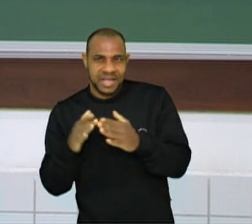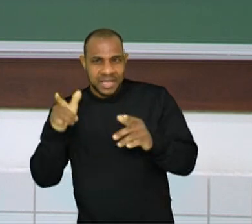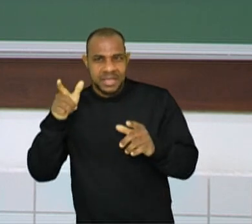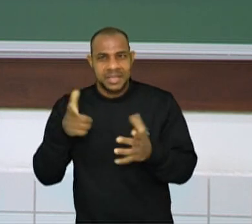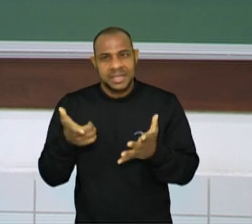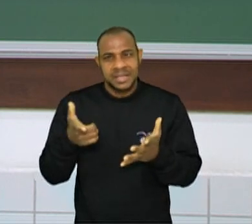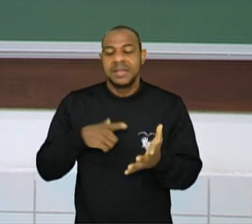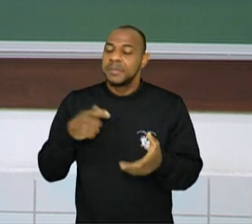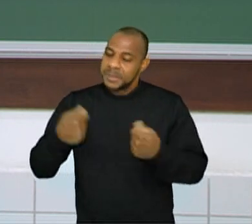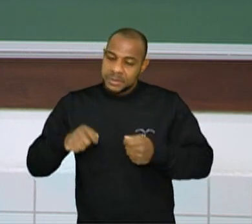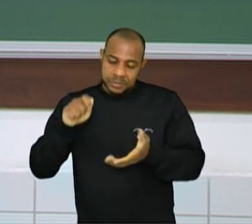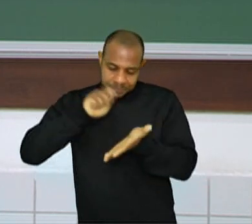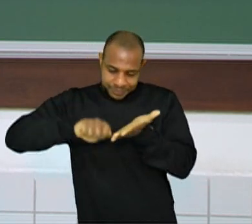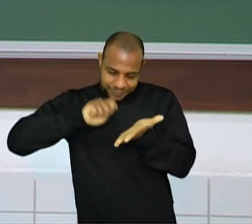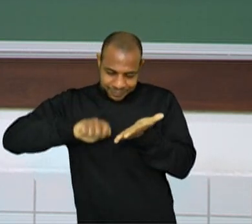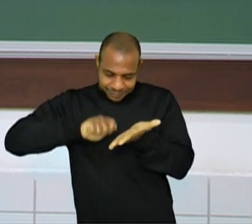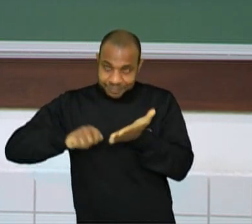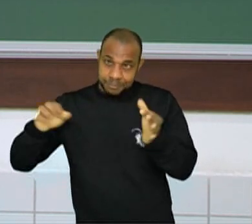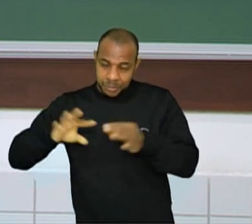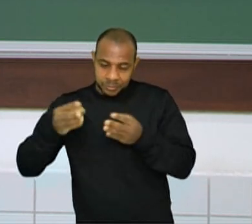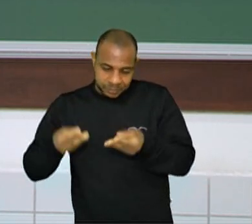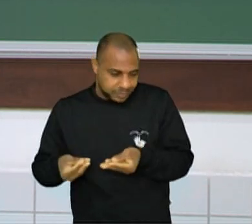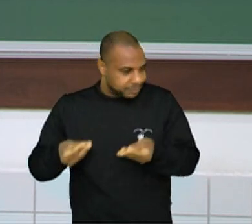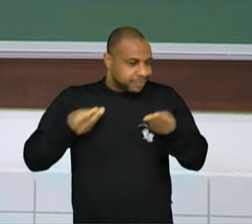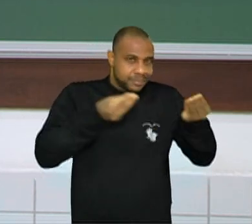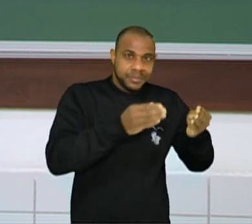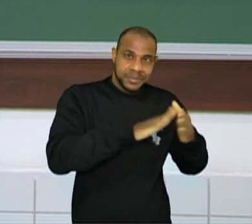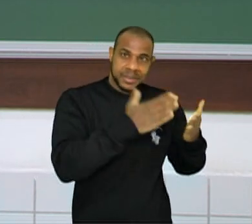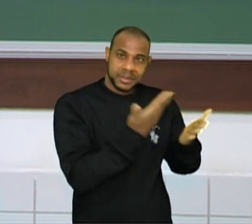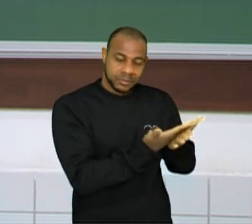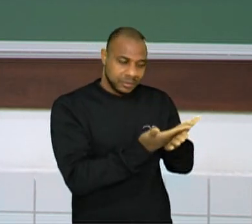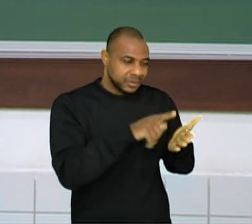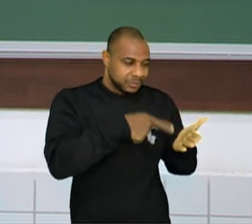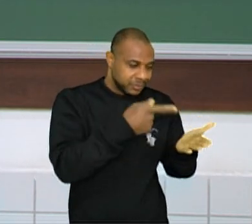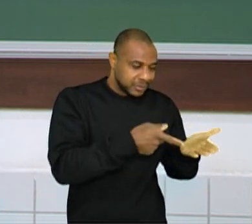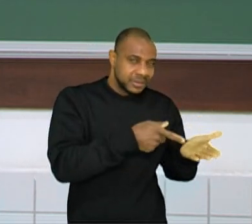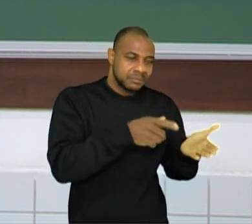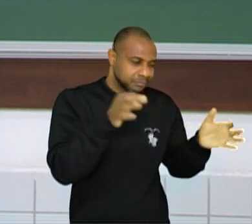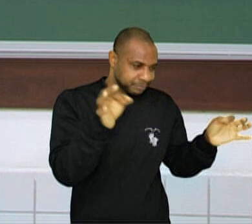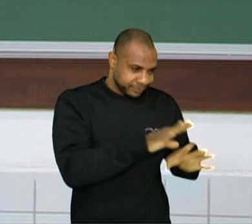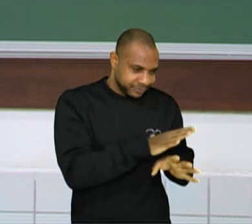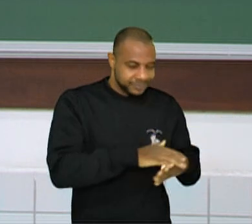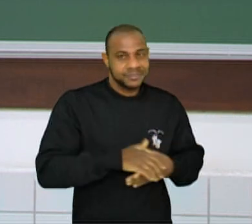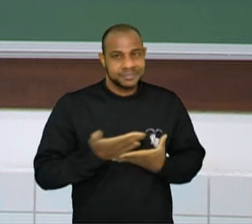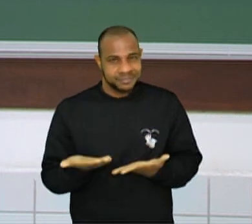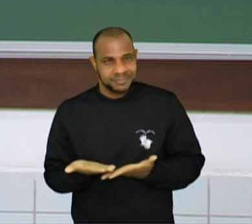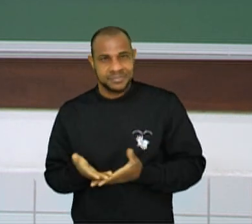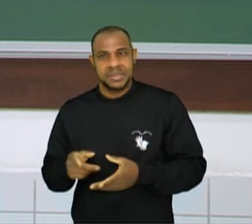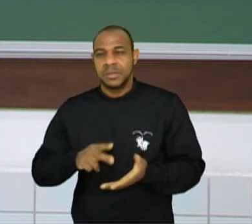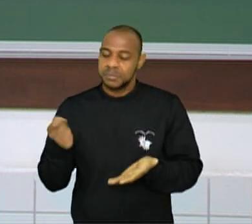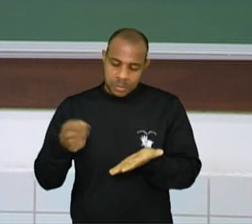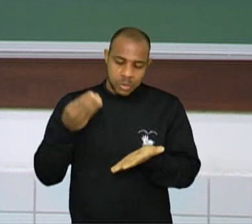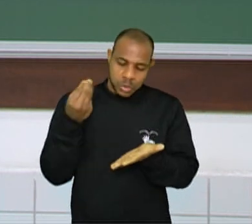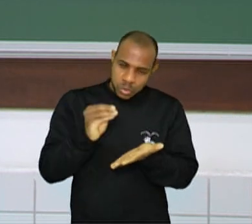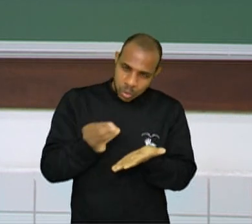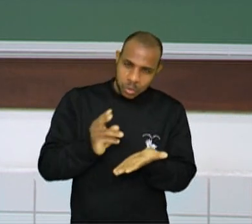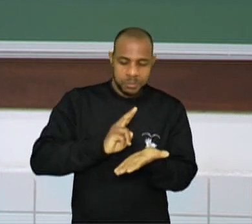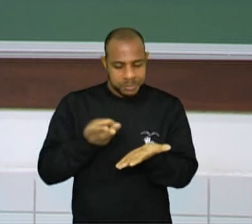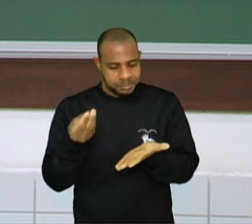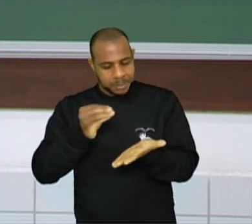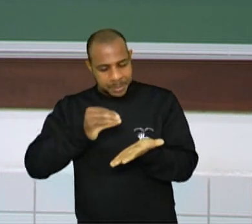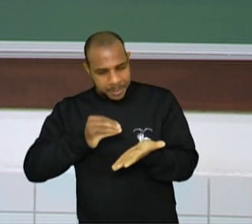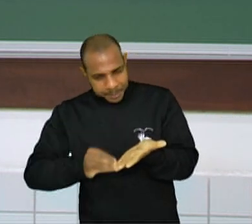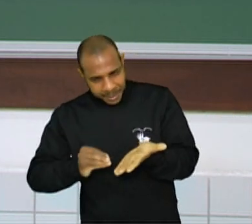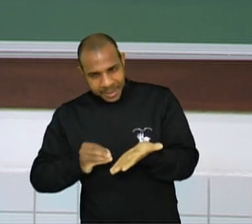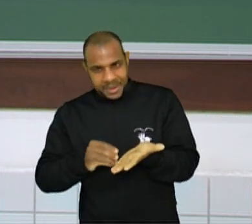impressas. Lembra que o Classroom conta também a sua presença e nas atividades que você vai levar para a escola, o nome, número, a turma direitinho para os